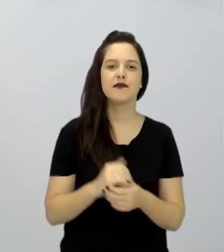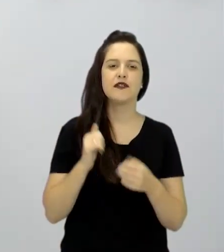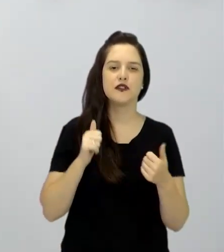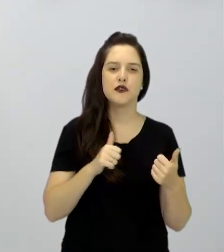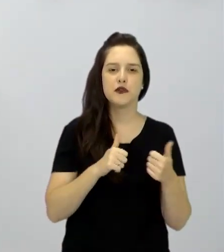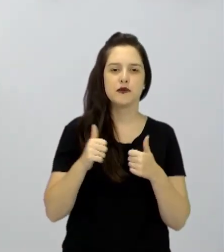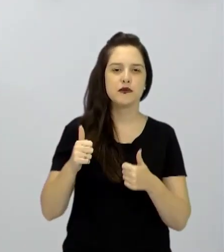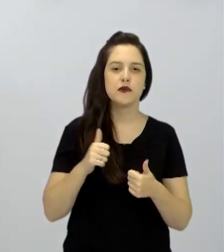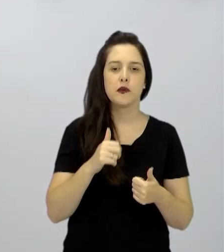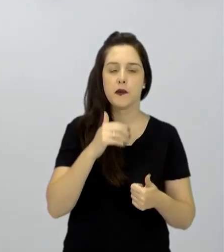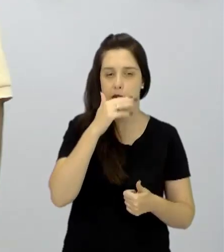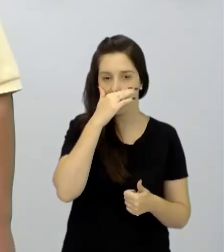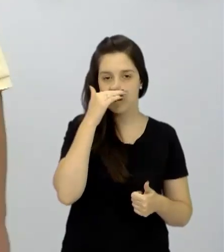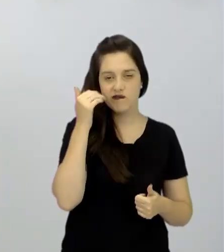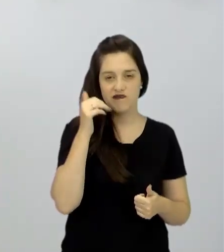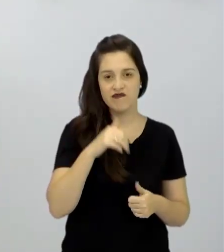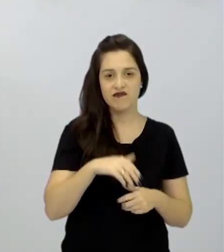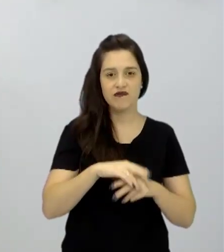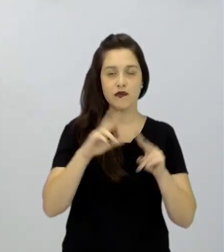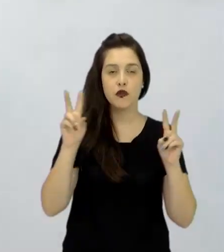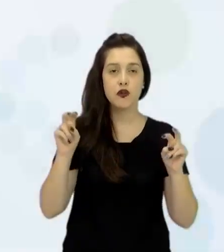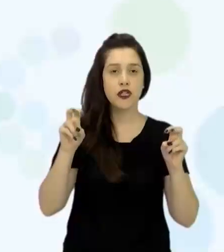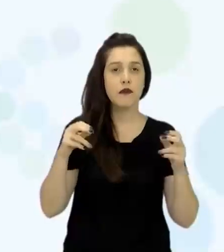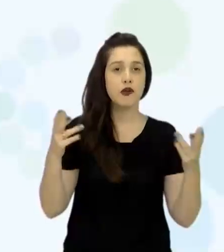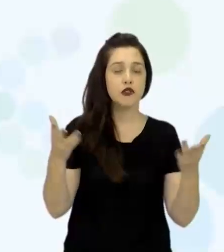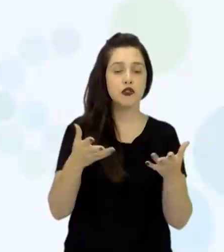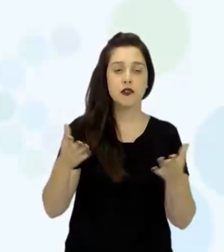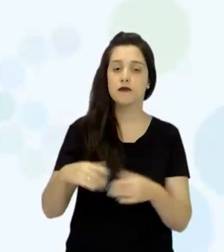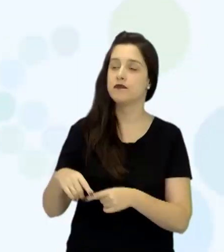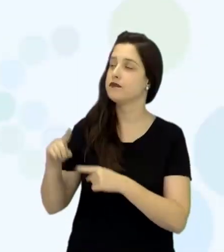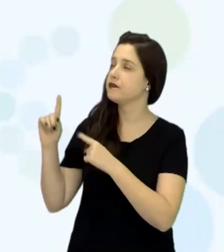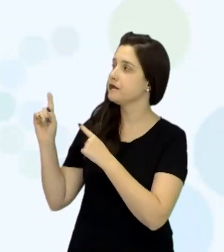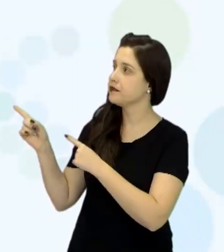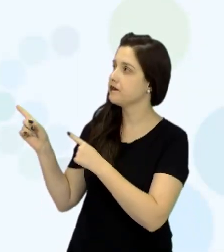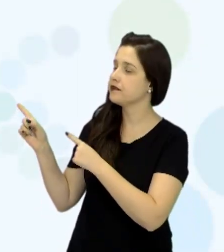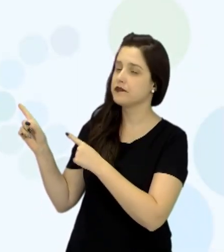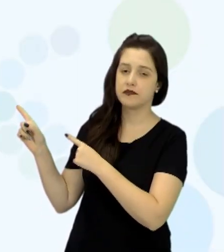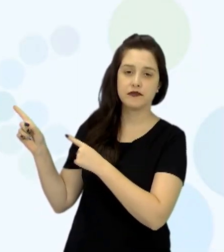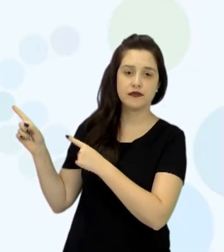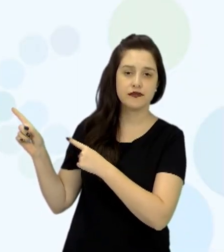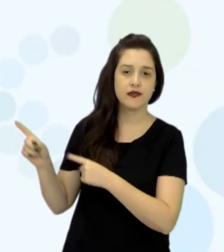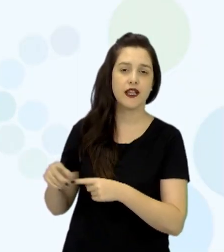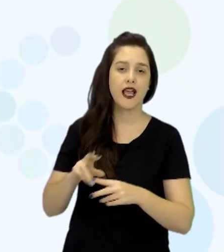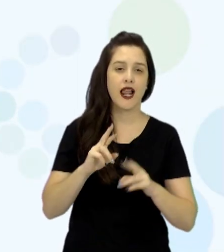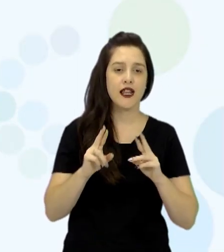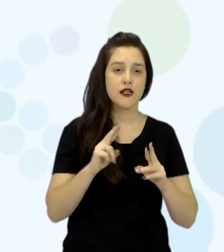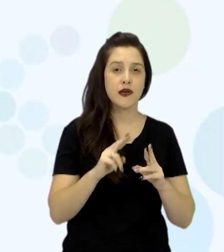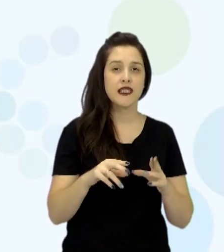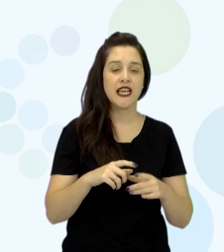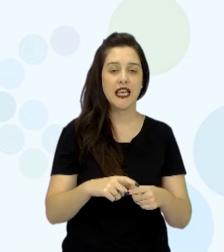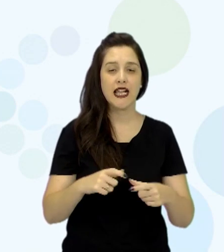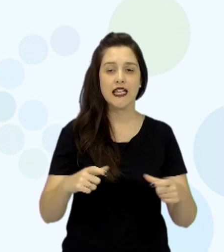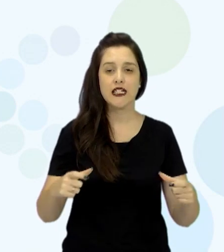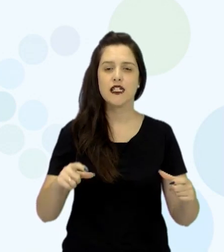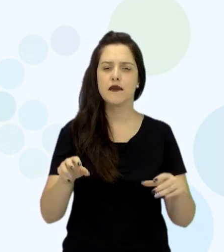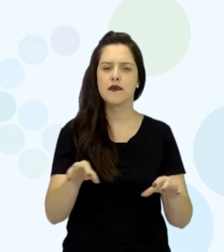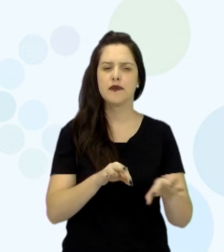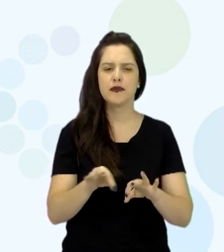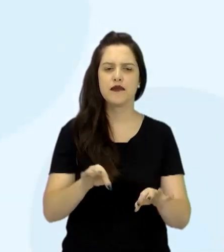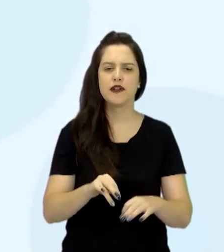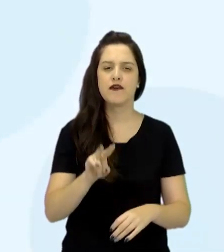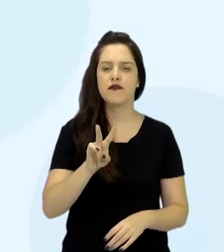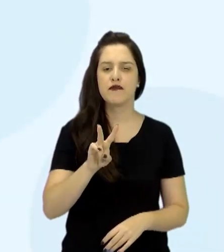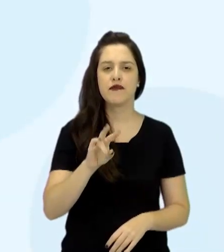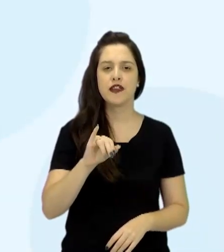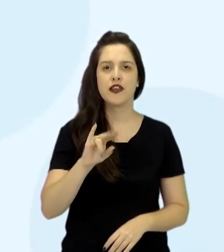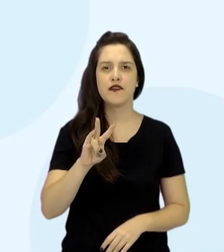professor Osmar. Então vamos para o tema de hoje, razões de uma relação entre grandezas. Quem preparou essa aula foi a professora